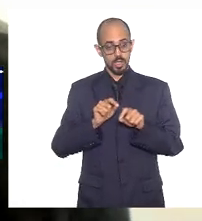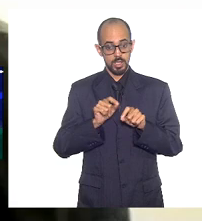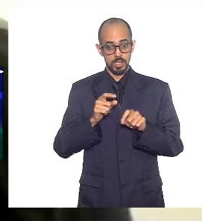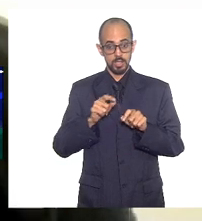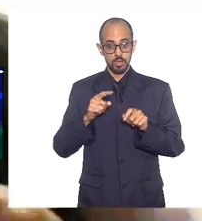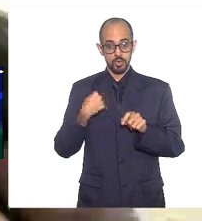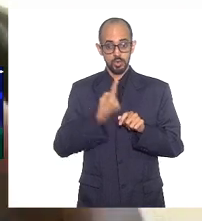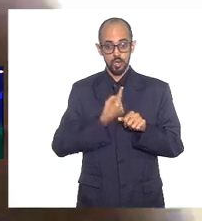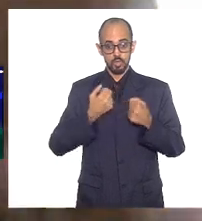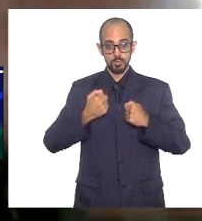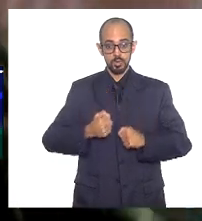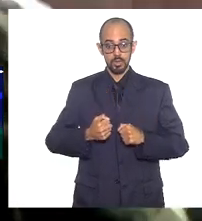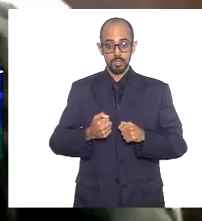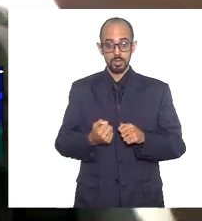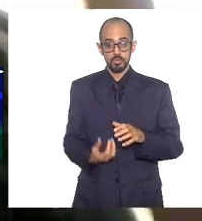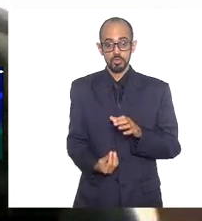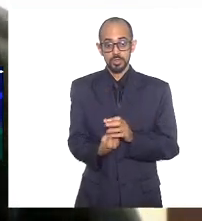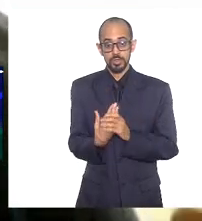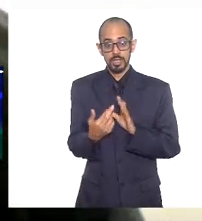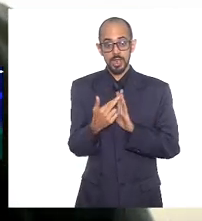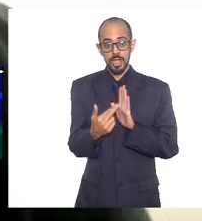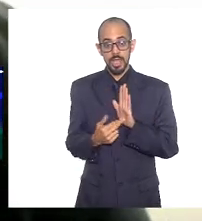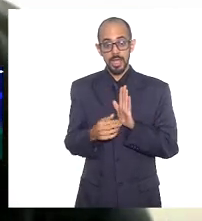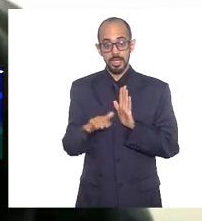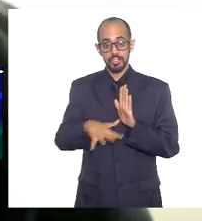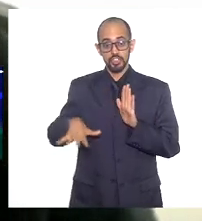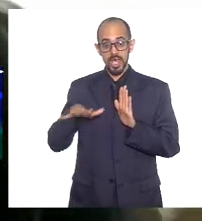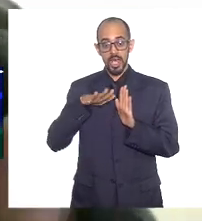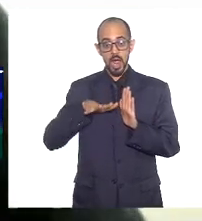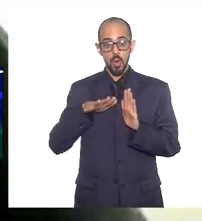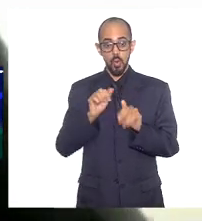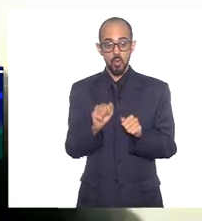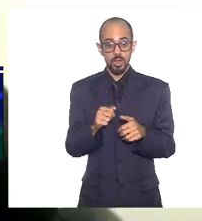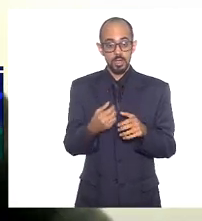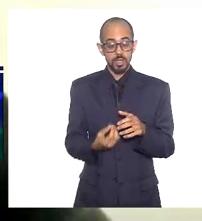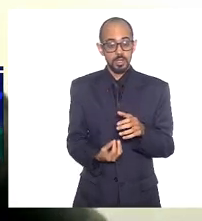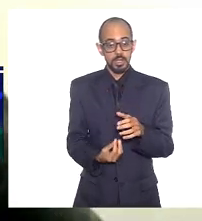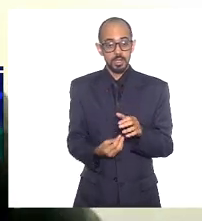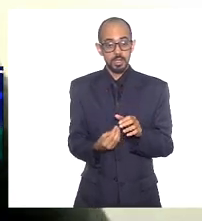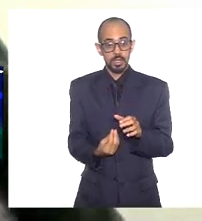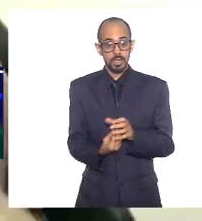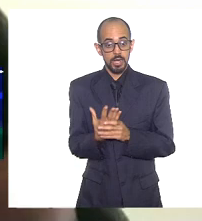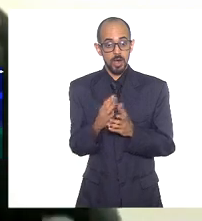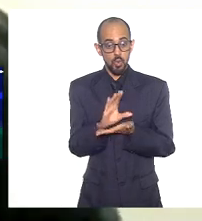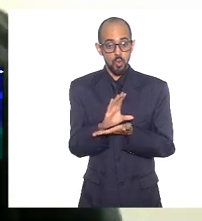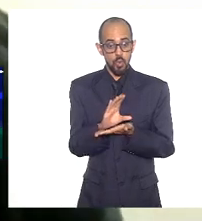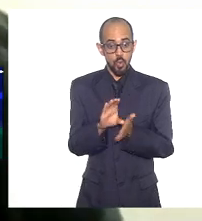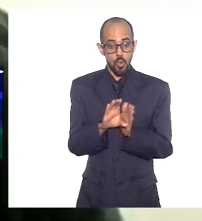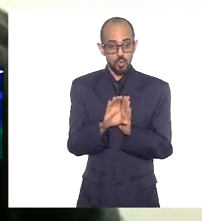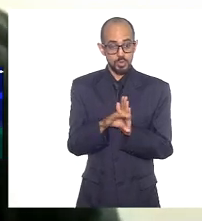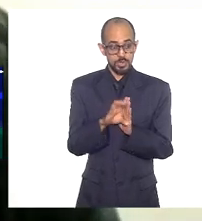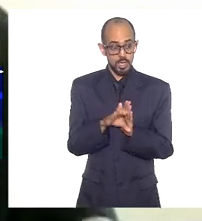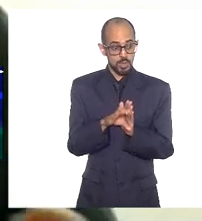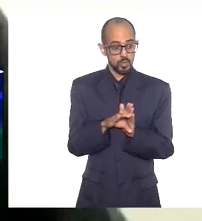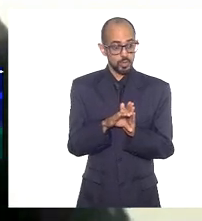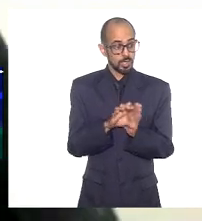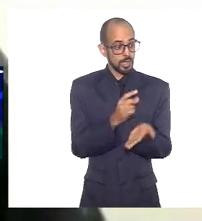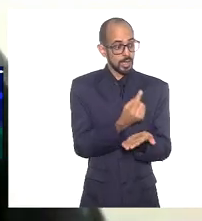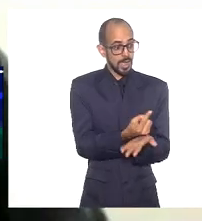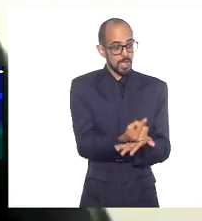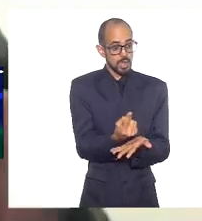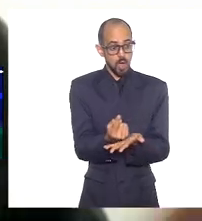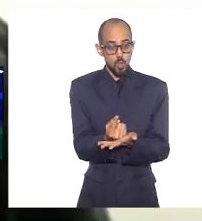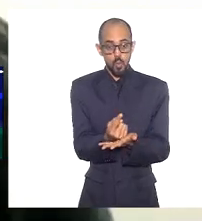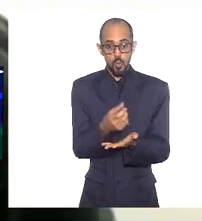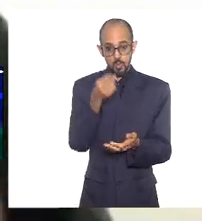a gente pode estabelecer normas gerais e definir que cada município, dentro da sua autonomia, vai